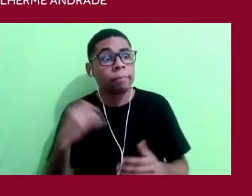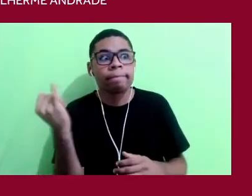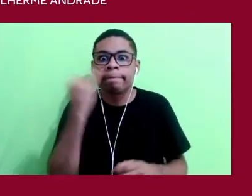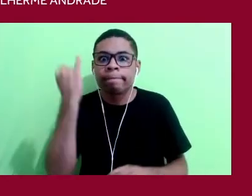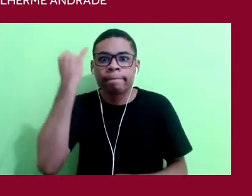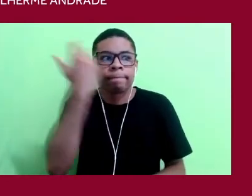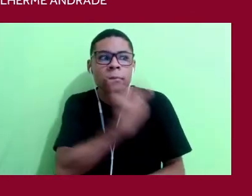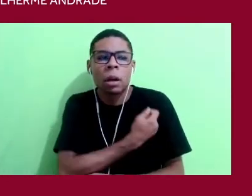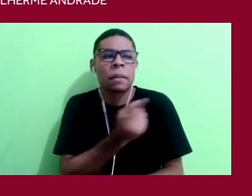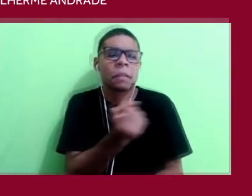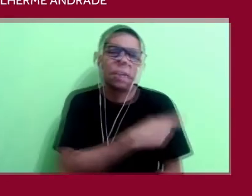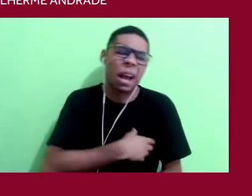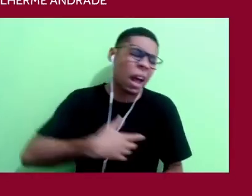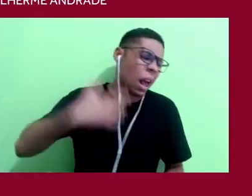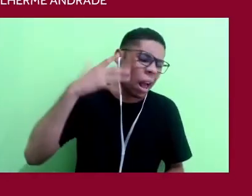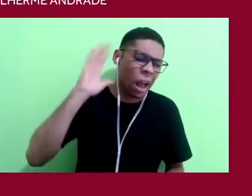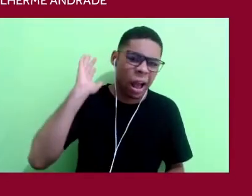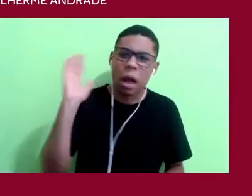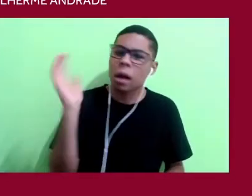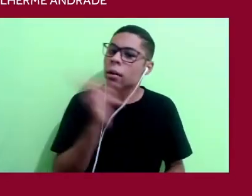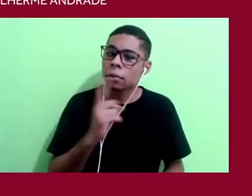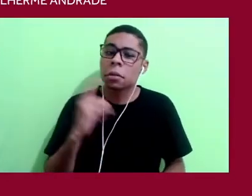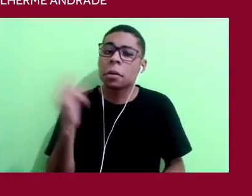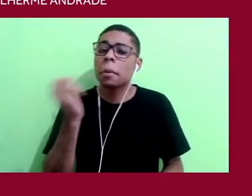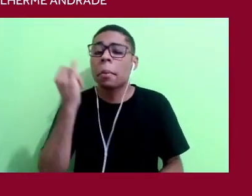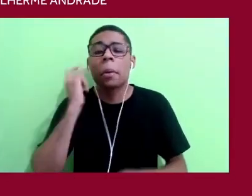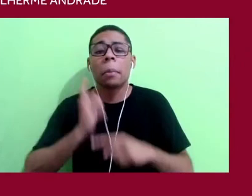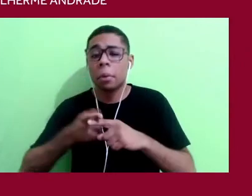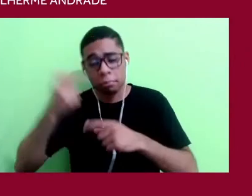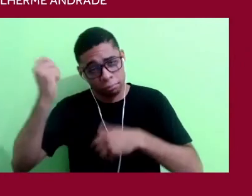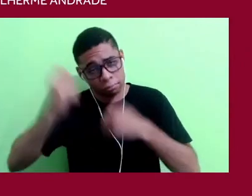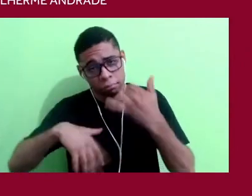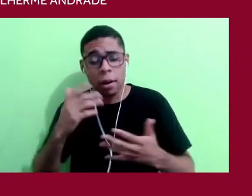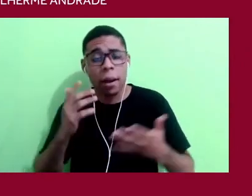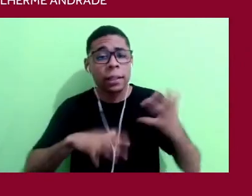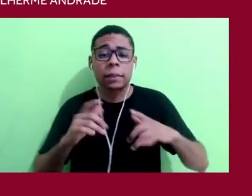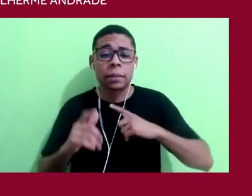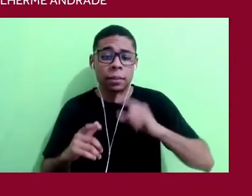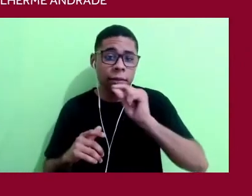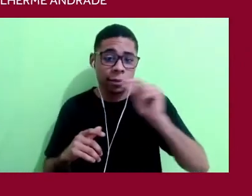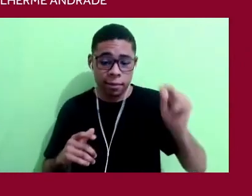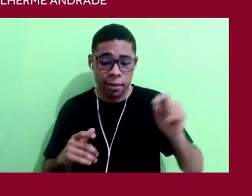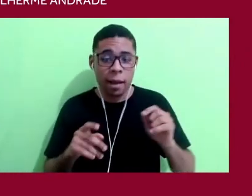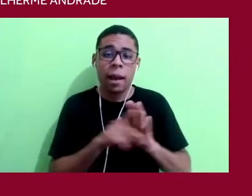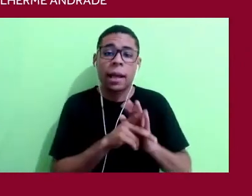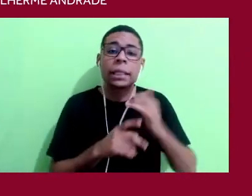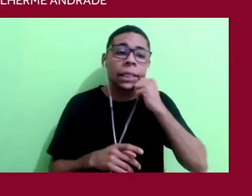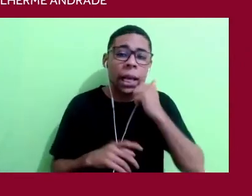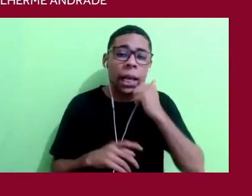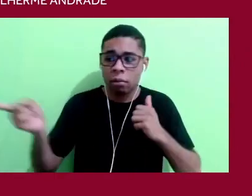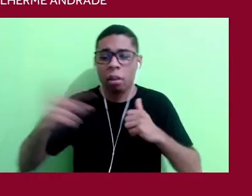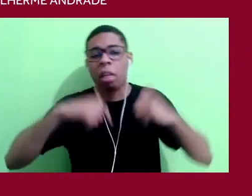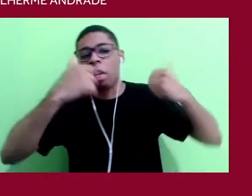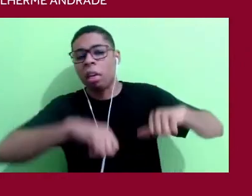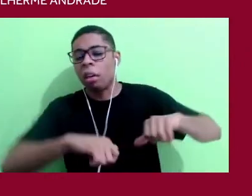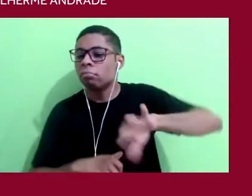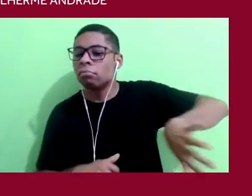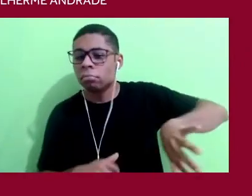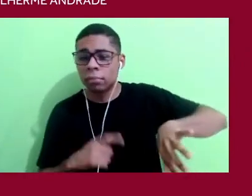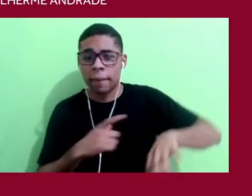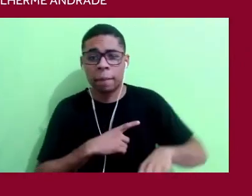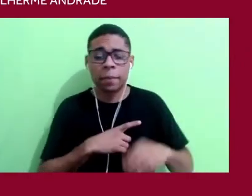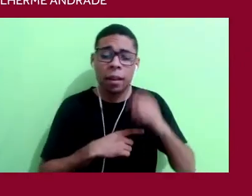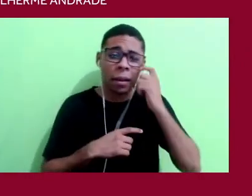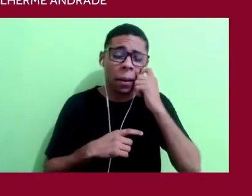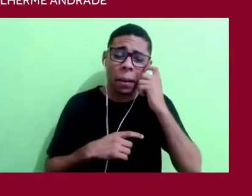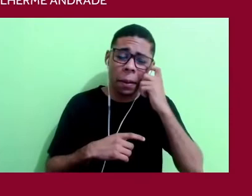está passando por uma negação, né, da ciência, por que que a gente não produz conteúdo sobre